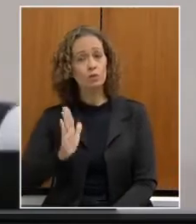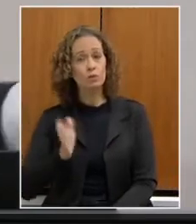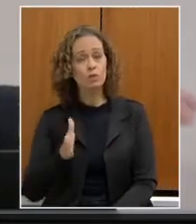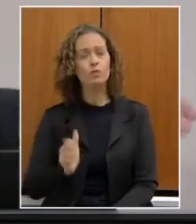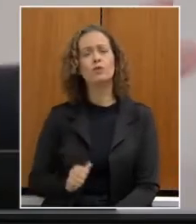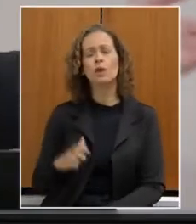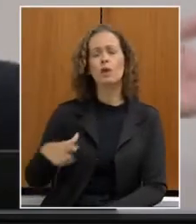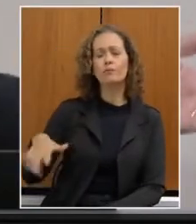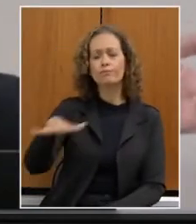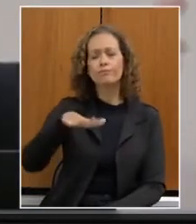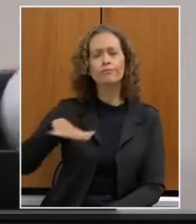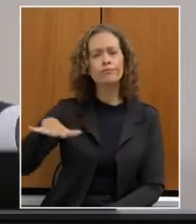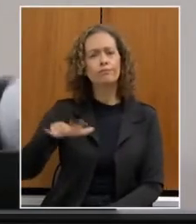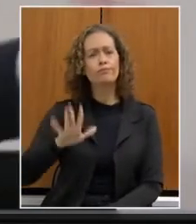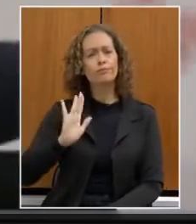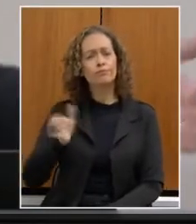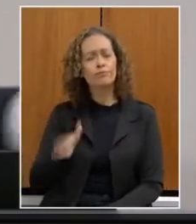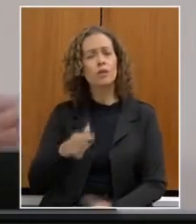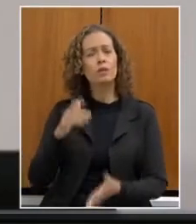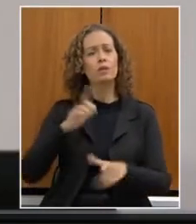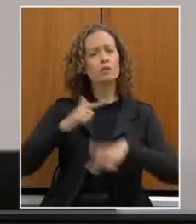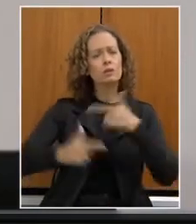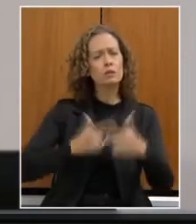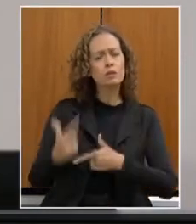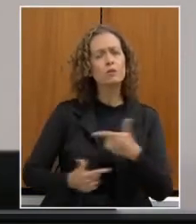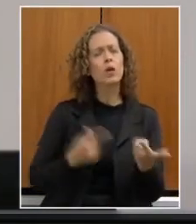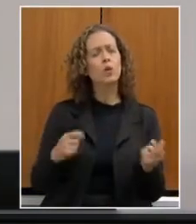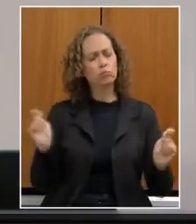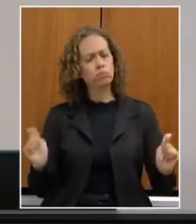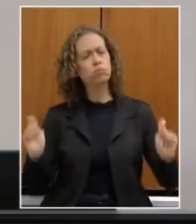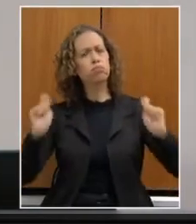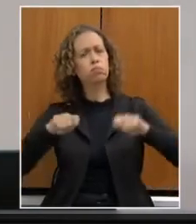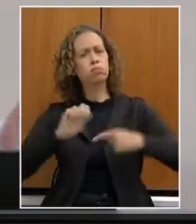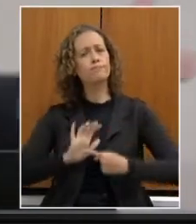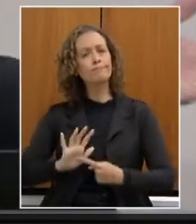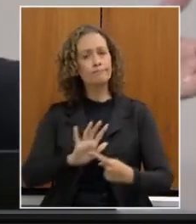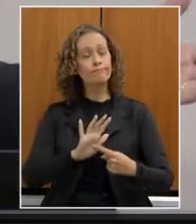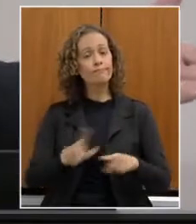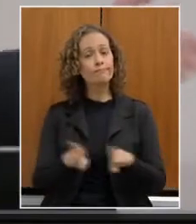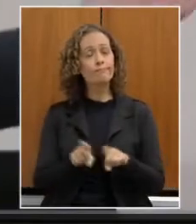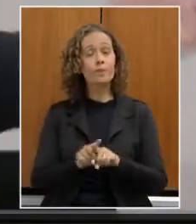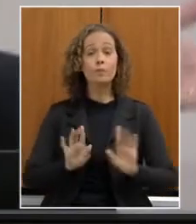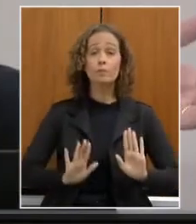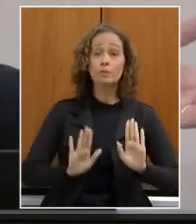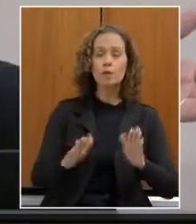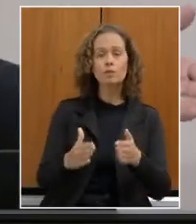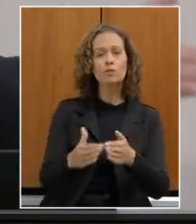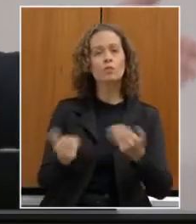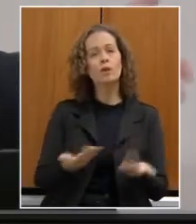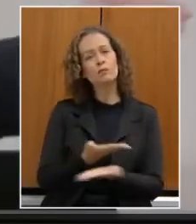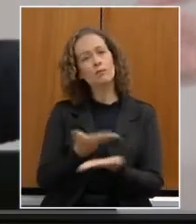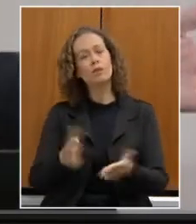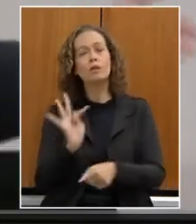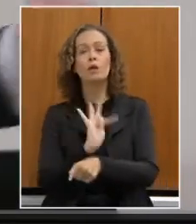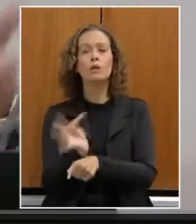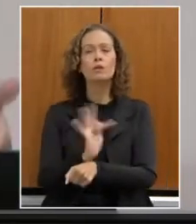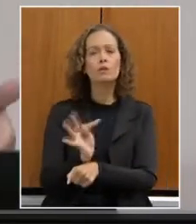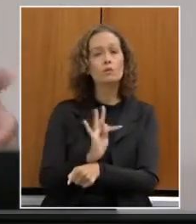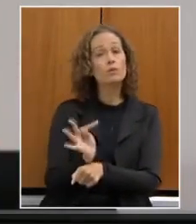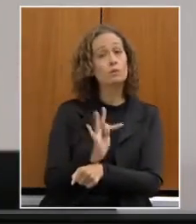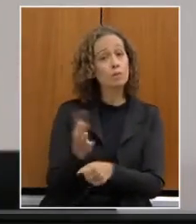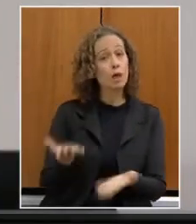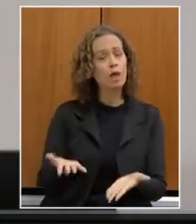espaço anterior que o senhor trabalhou e com muita competência, diga-se de passagem. Mas peço, já que o senhor é um técnico, não vai ter o viés